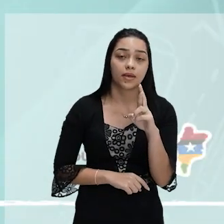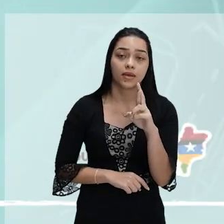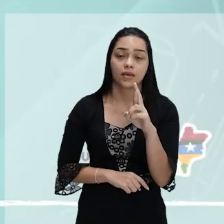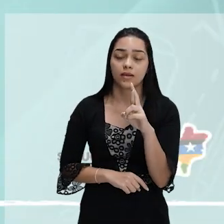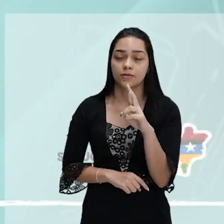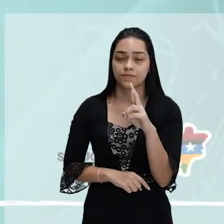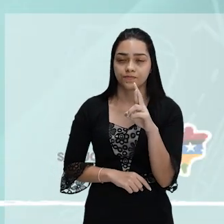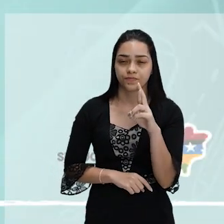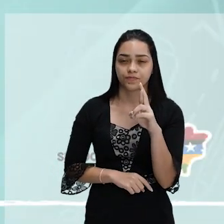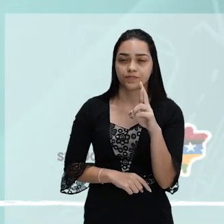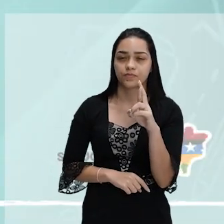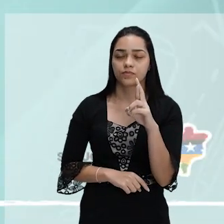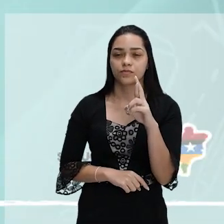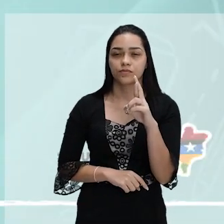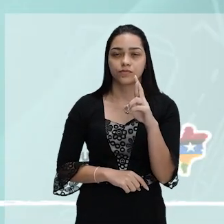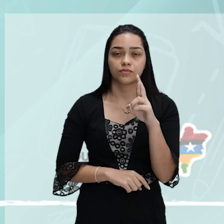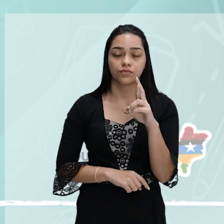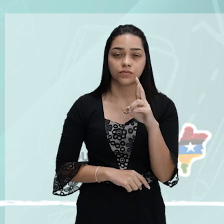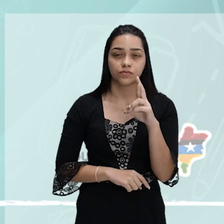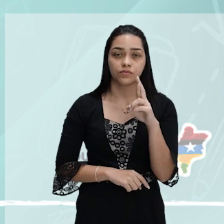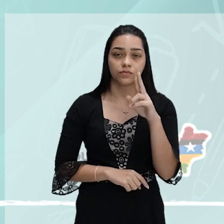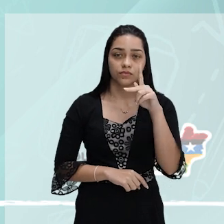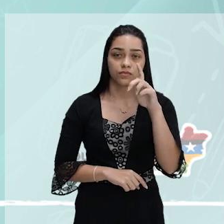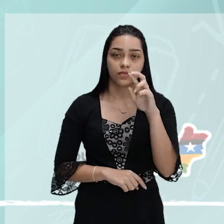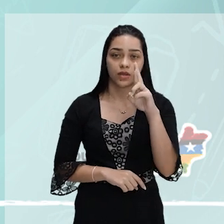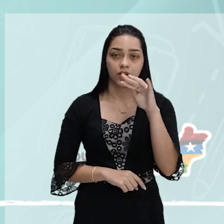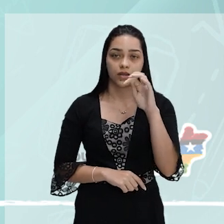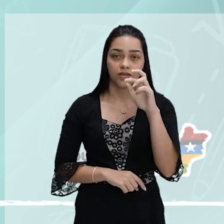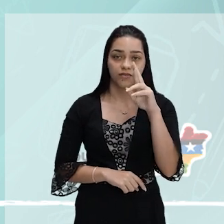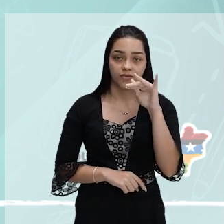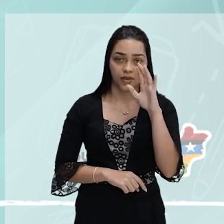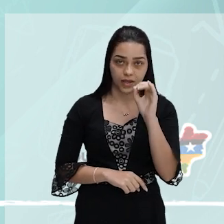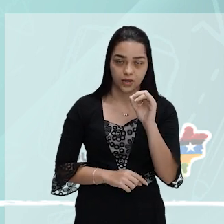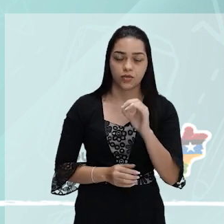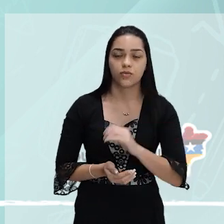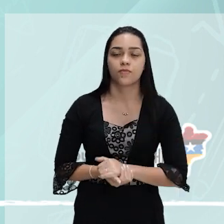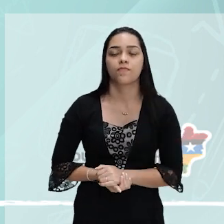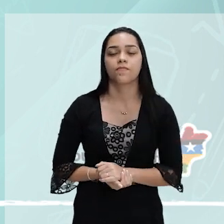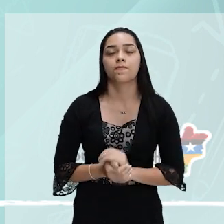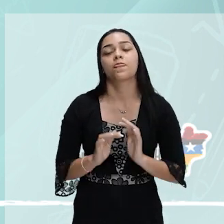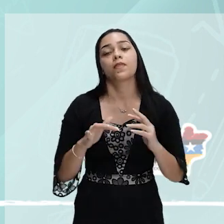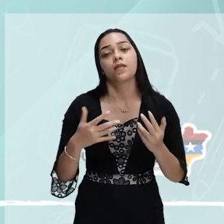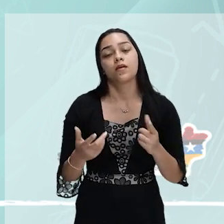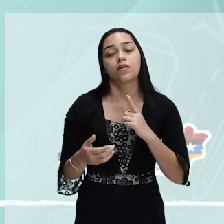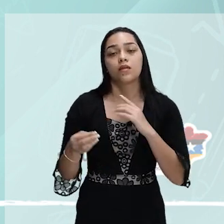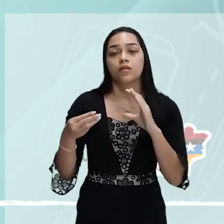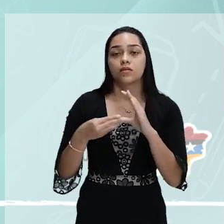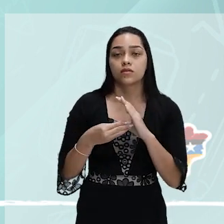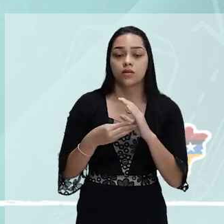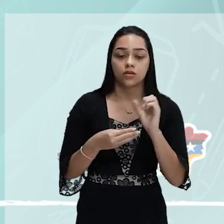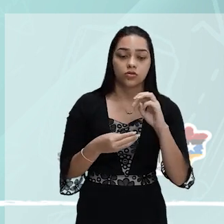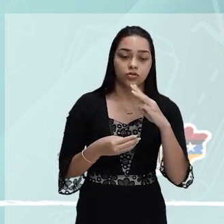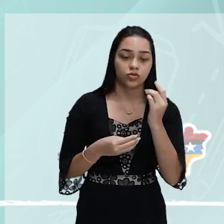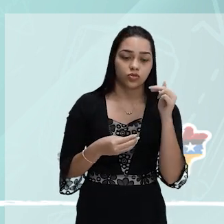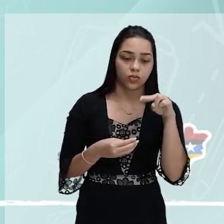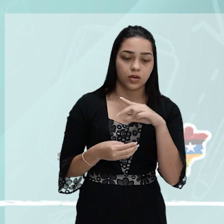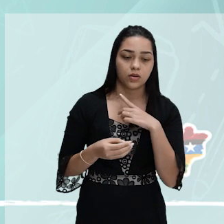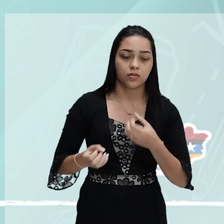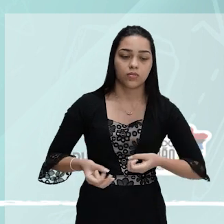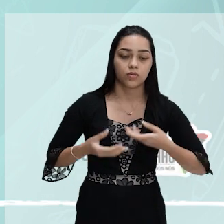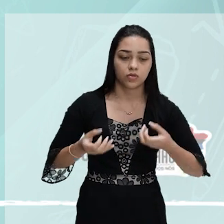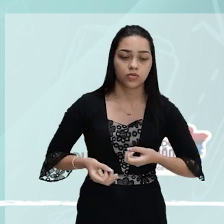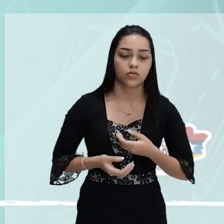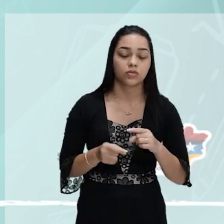que estão presentes no sistema nervoso periférico. Tá? Então, célula de Schwann produz a bainha